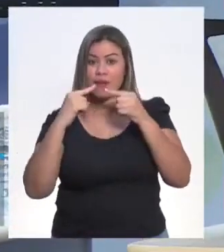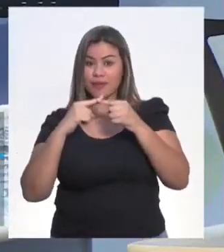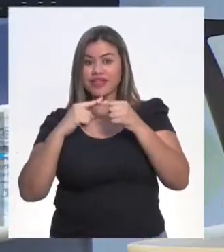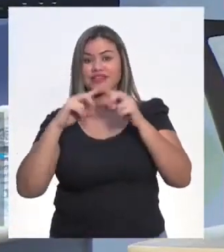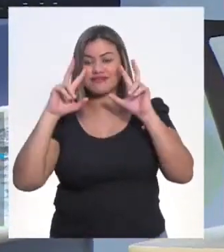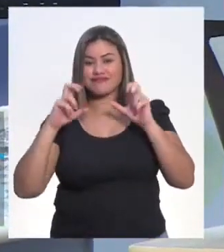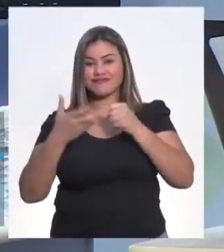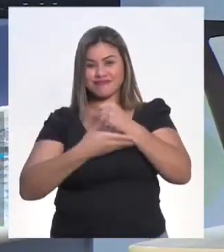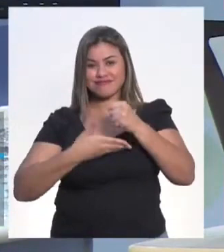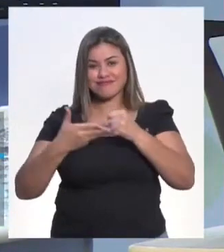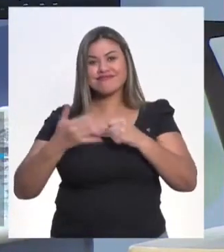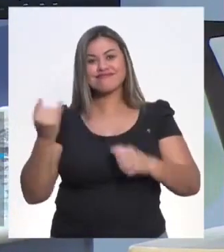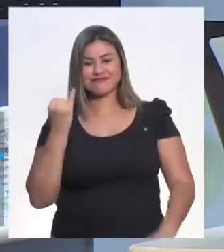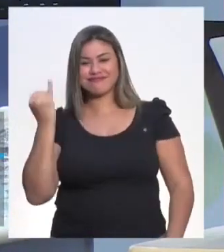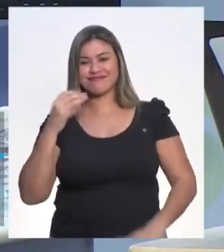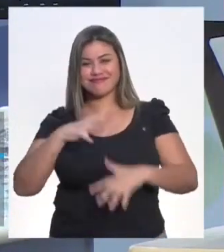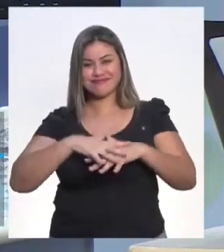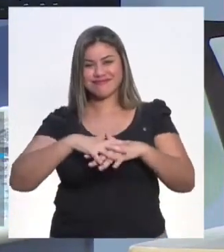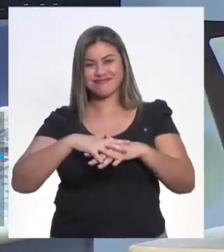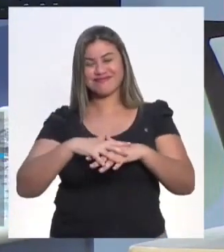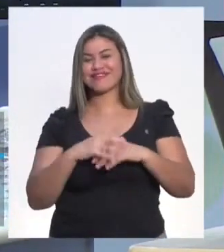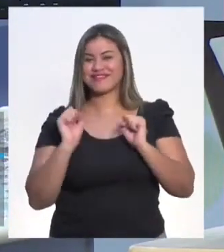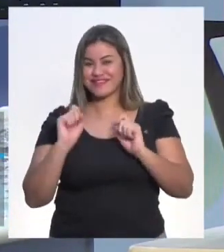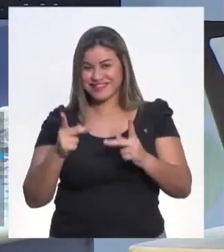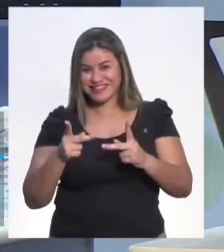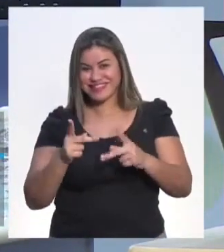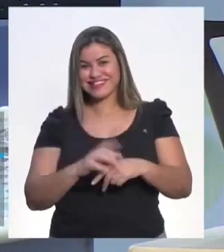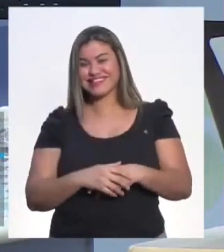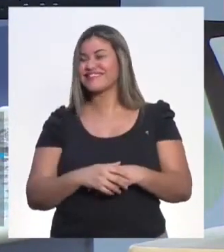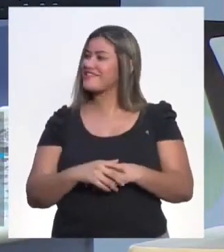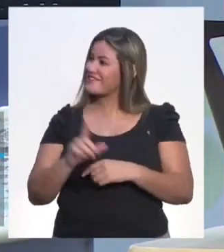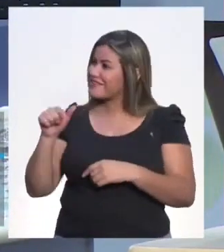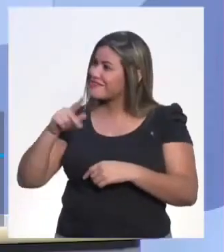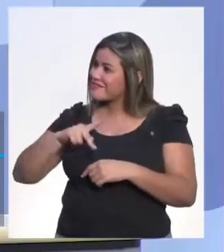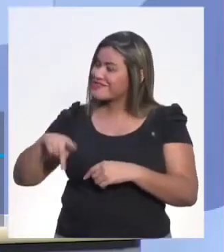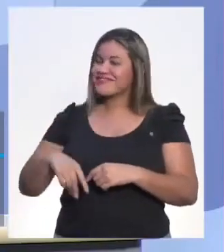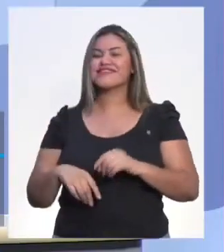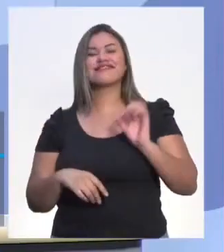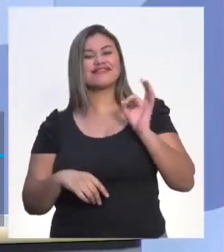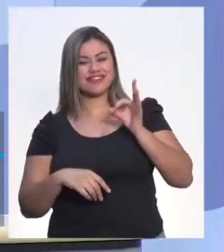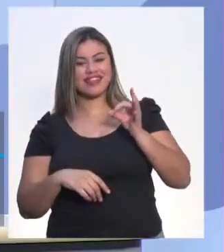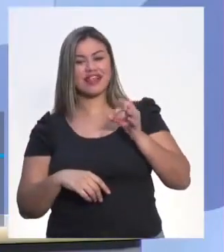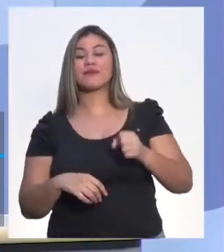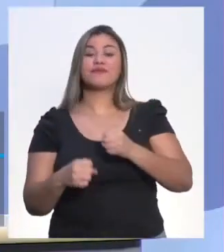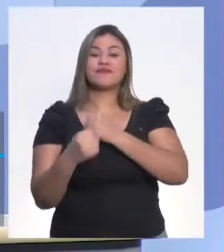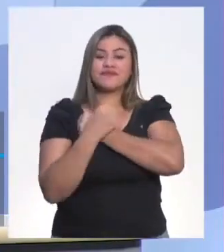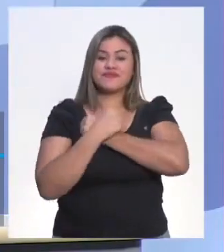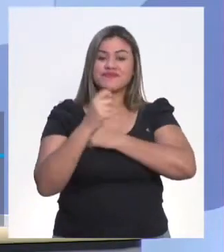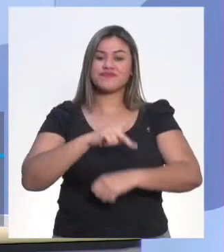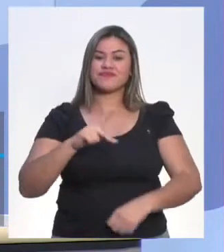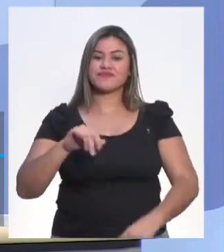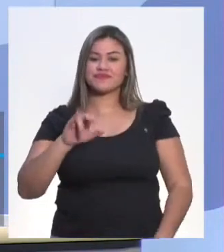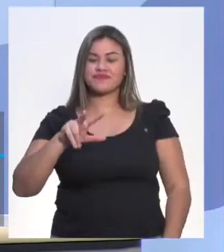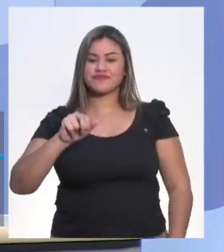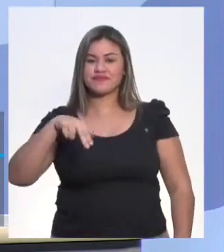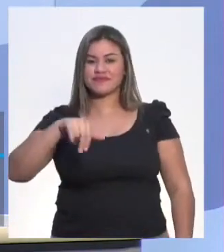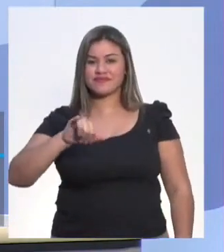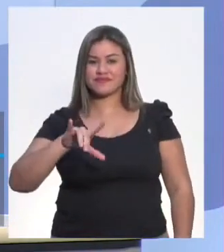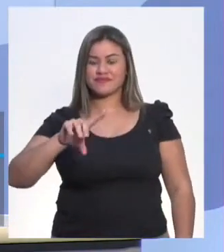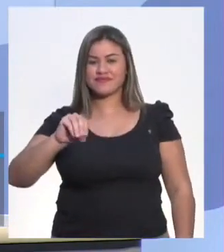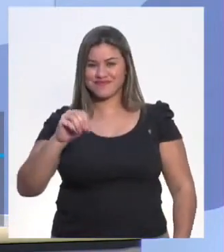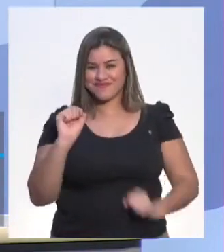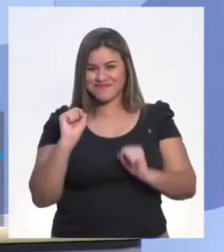esses conceitos importantes da matemática, tá certo? Não é, professora Roberta? Isso mesmo. Quero mandar um abraço para o professor Ivanildo, tá